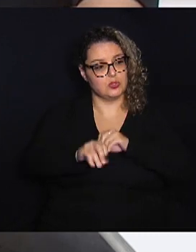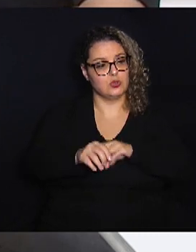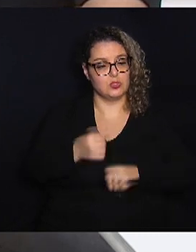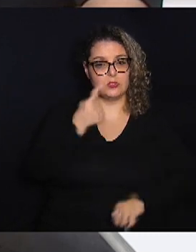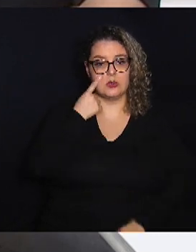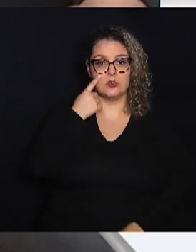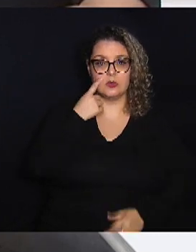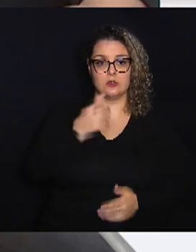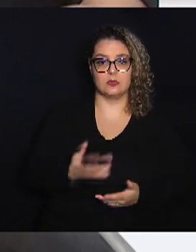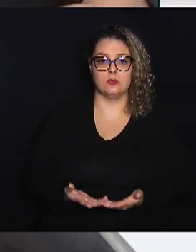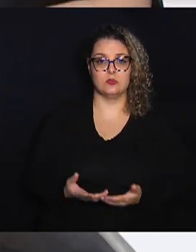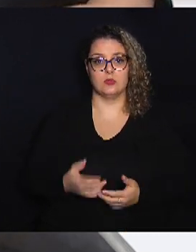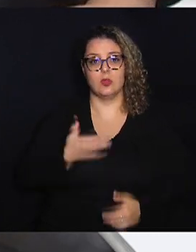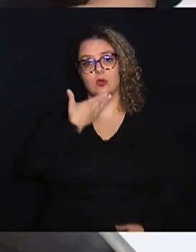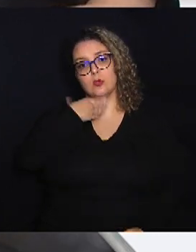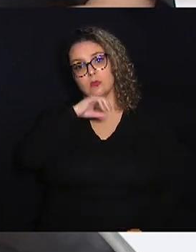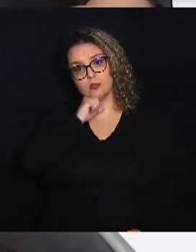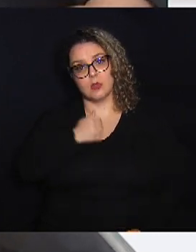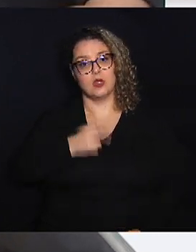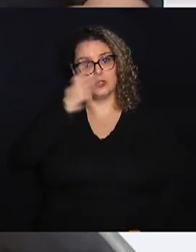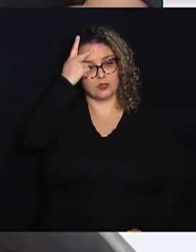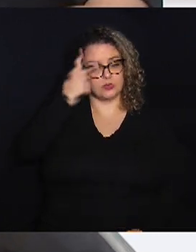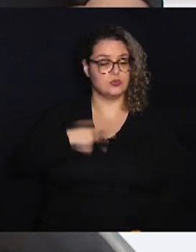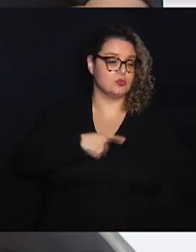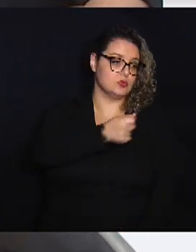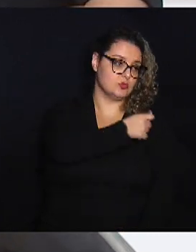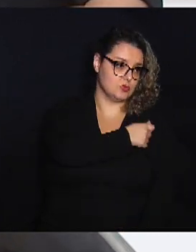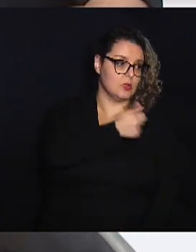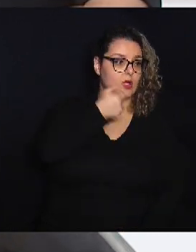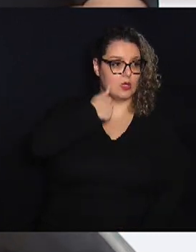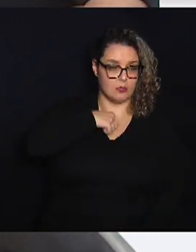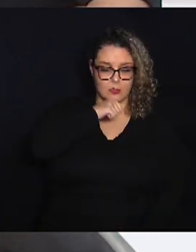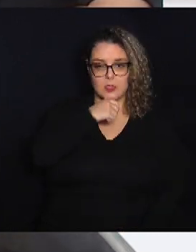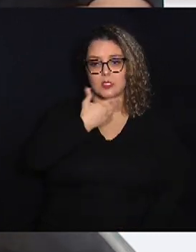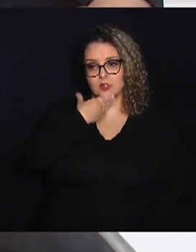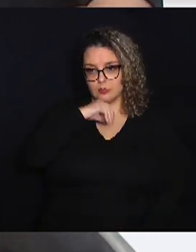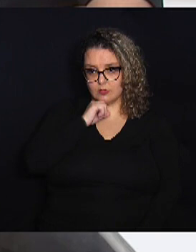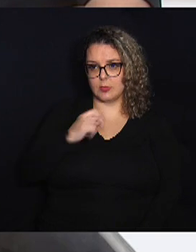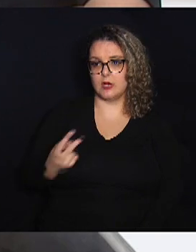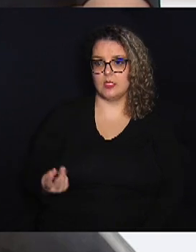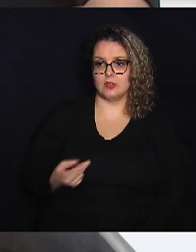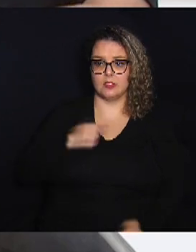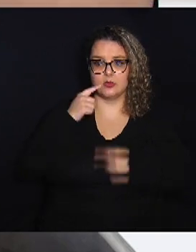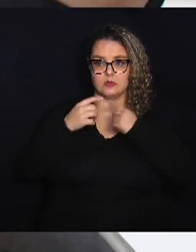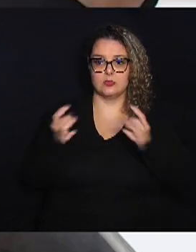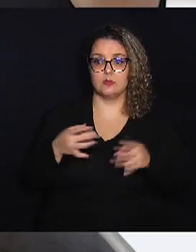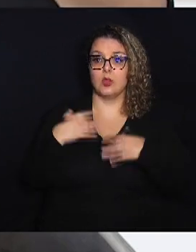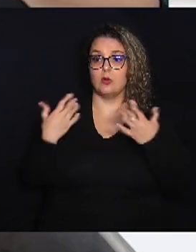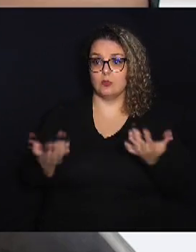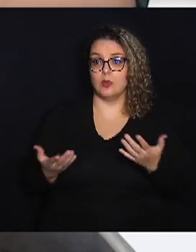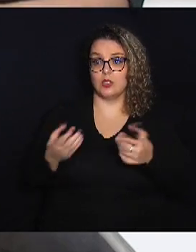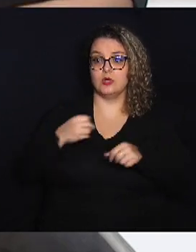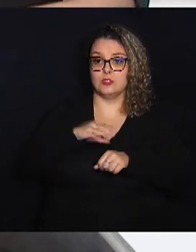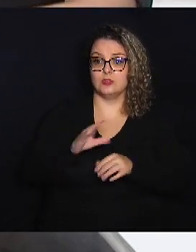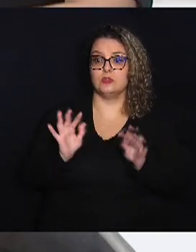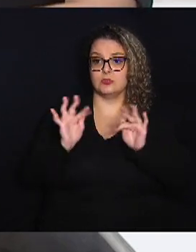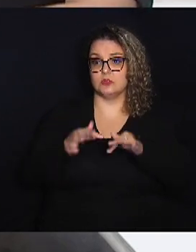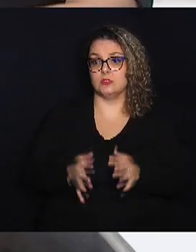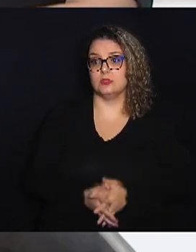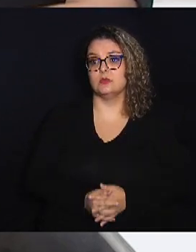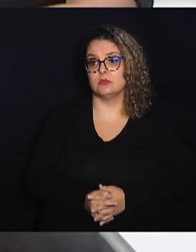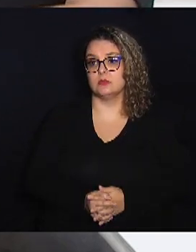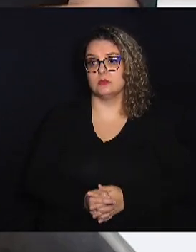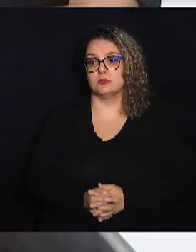Educação, os pais, os próprios estudantes aí tirando as dúvidas? Perfeito. Bom, dicas finais então